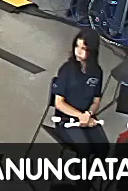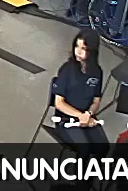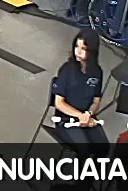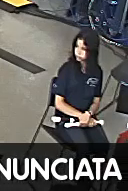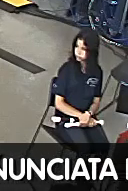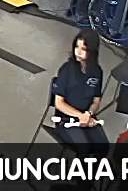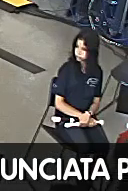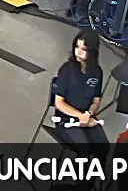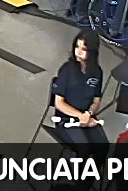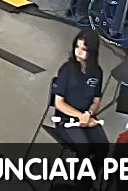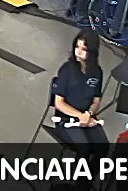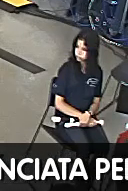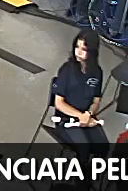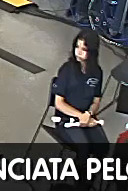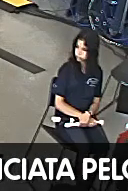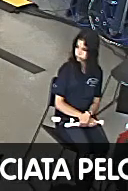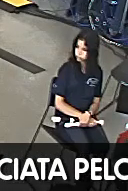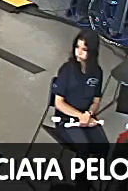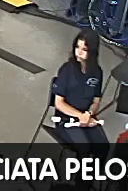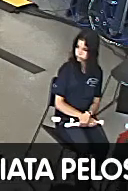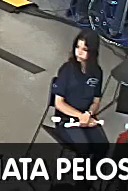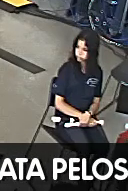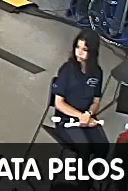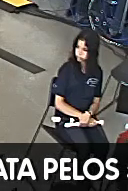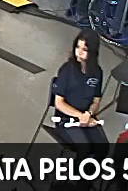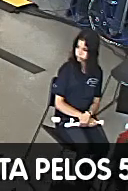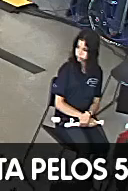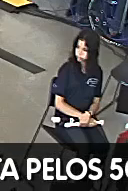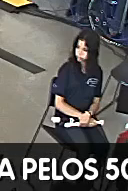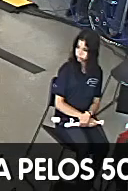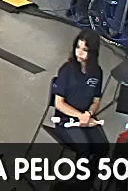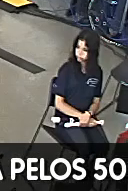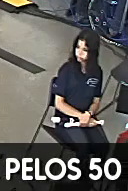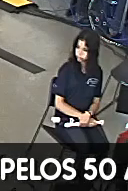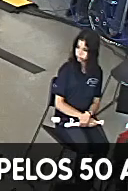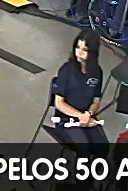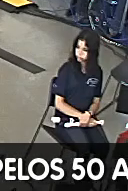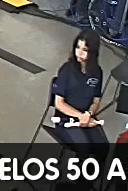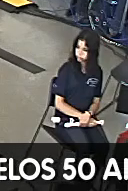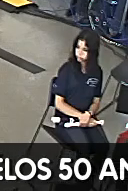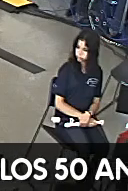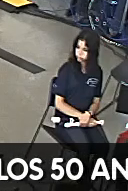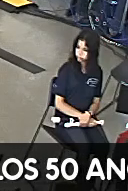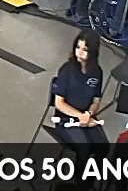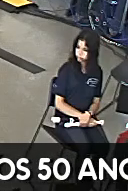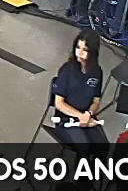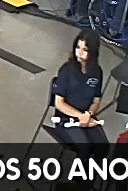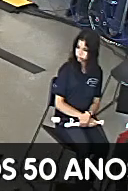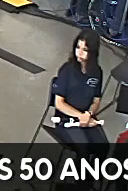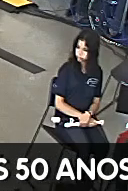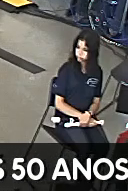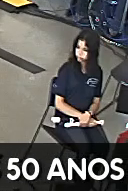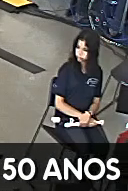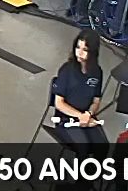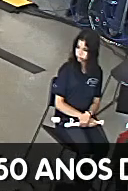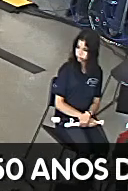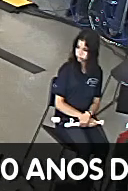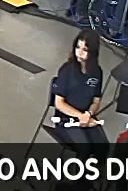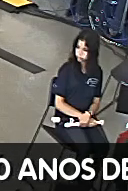muitas experiências bonitas, muita gratidão no coração, muita gratidão a Deus, porque Ele